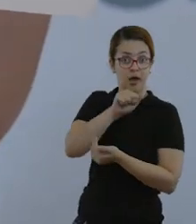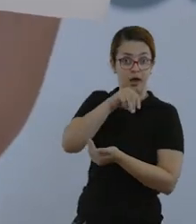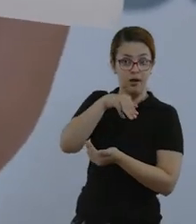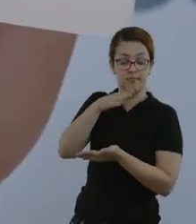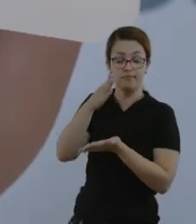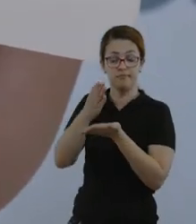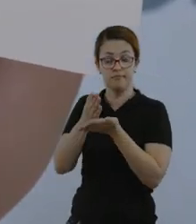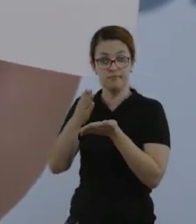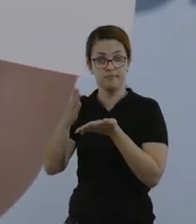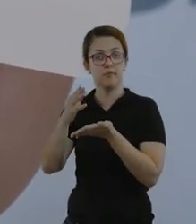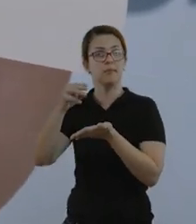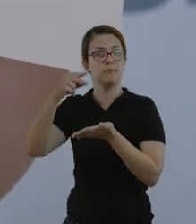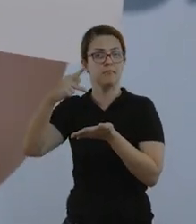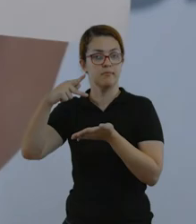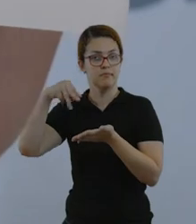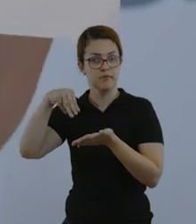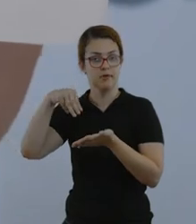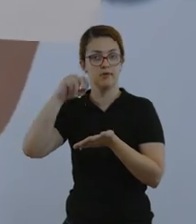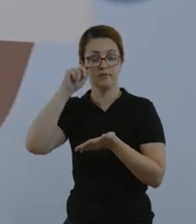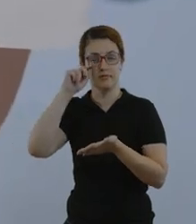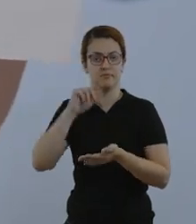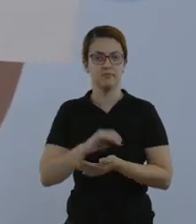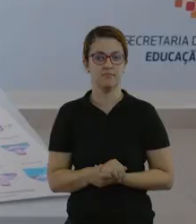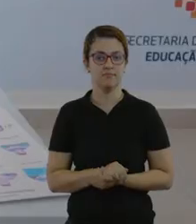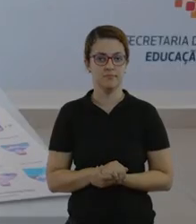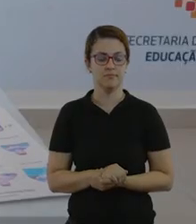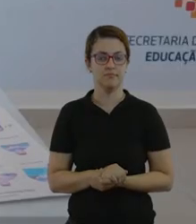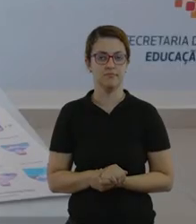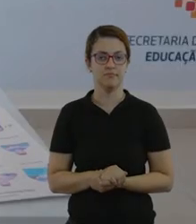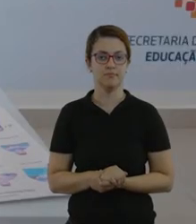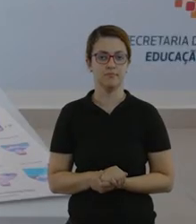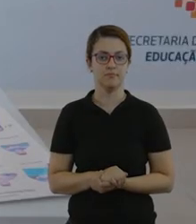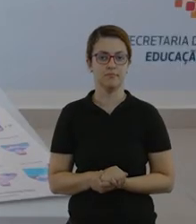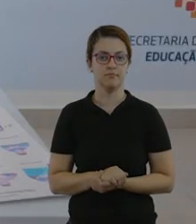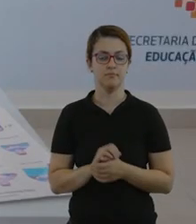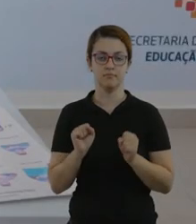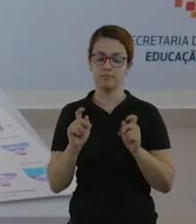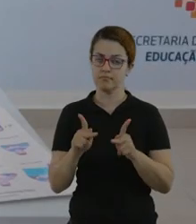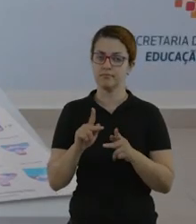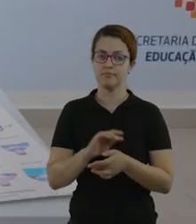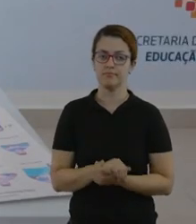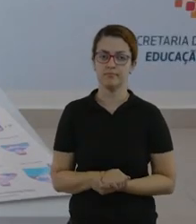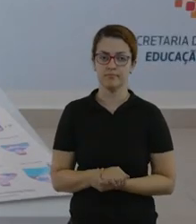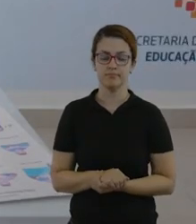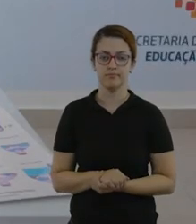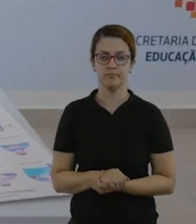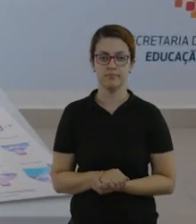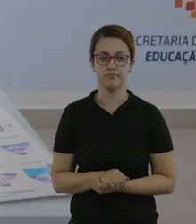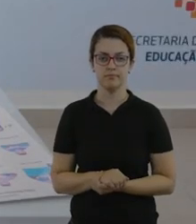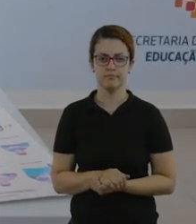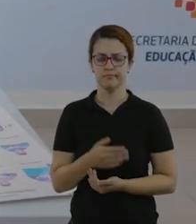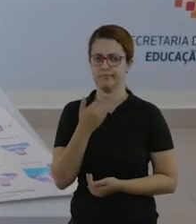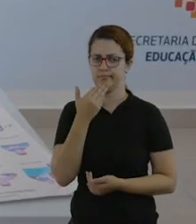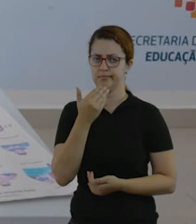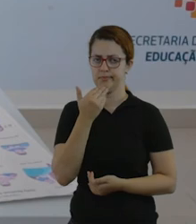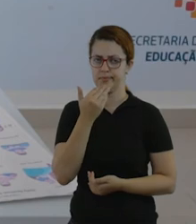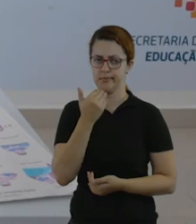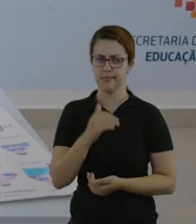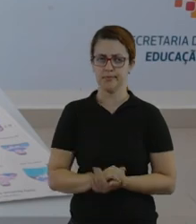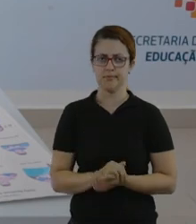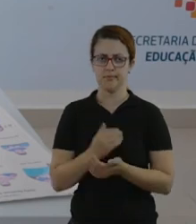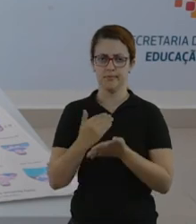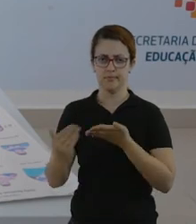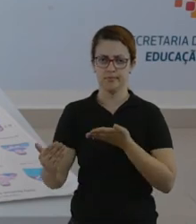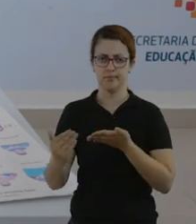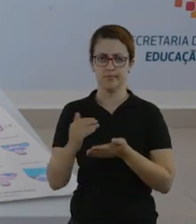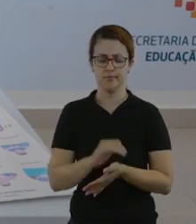da tarde e da noite. Então, nós vamos marcar as horas por números, da mesma forma que o português,